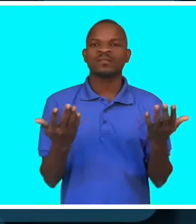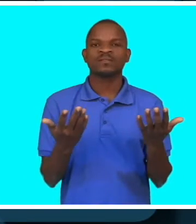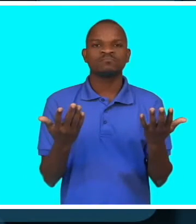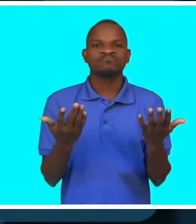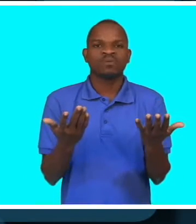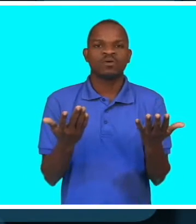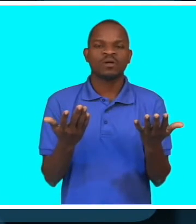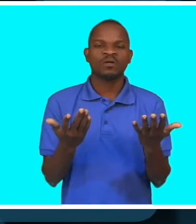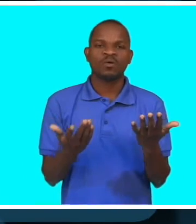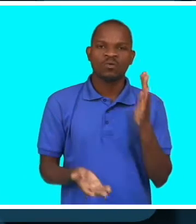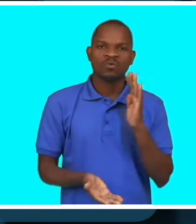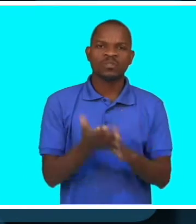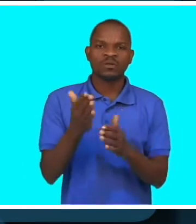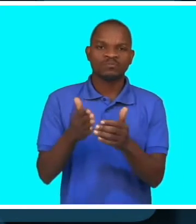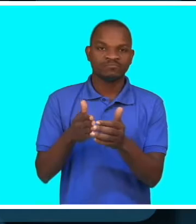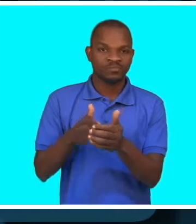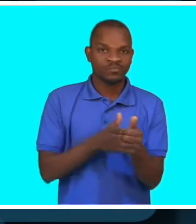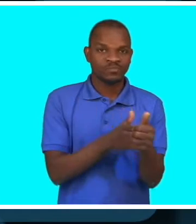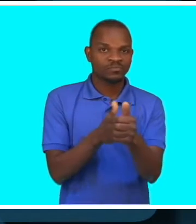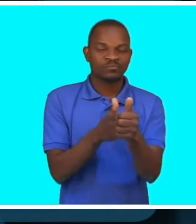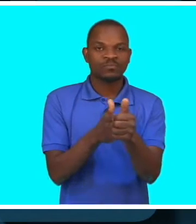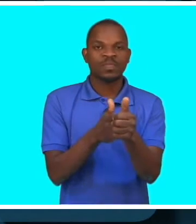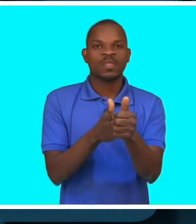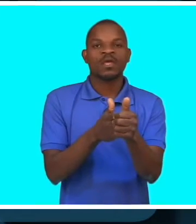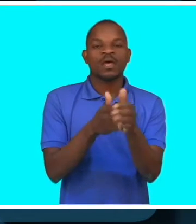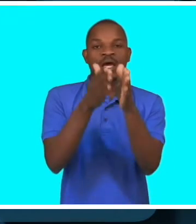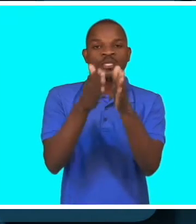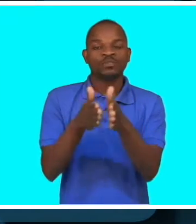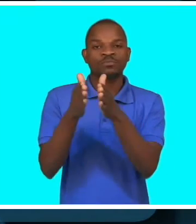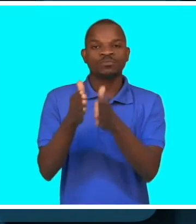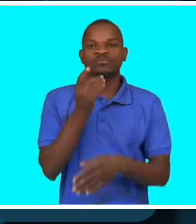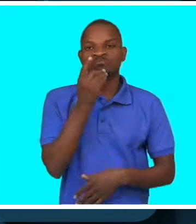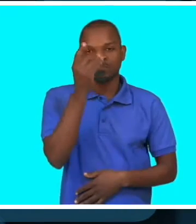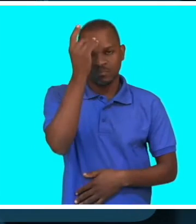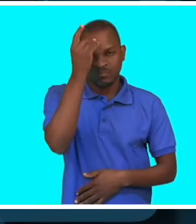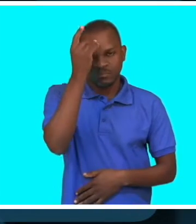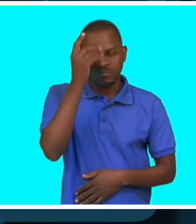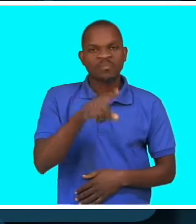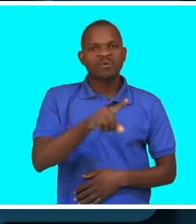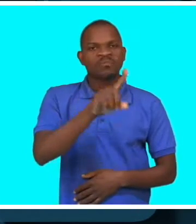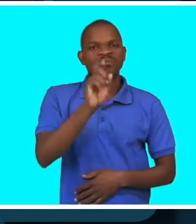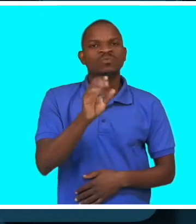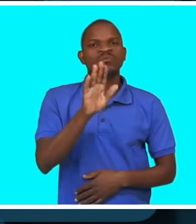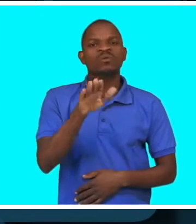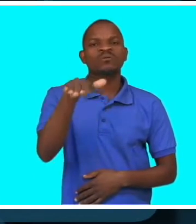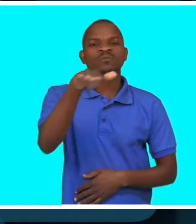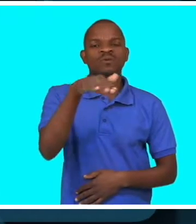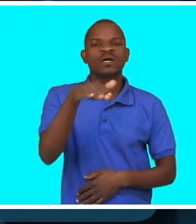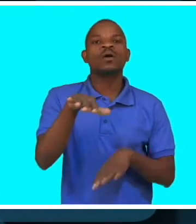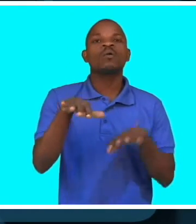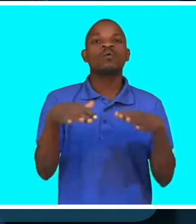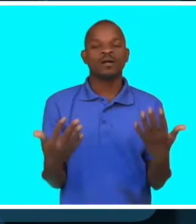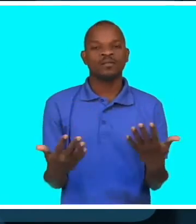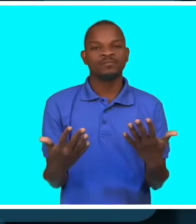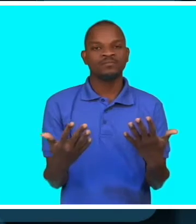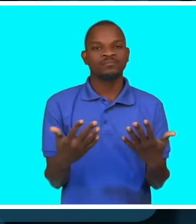galvanizar também os artistas. Qual é a área de atuação da sua empresa?